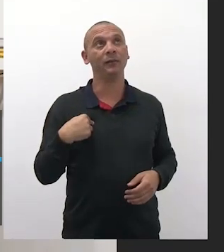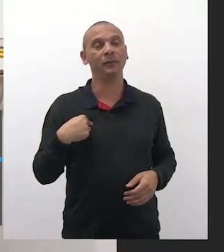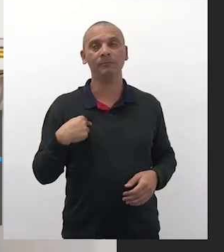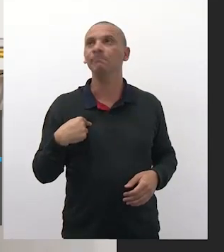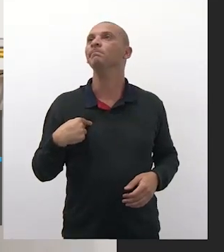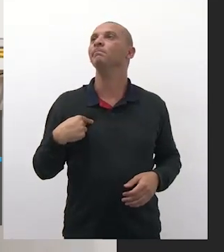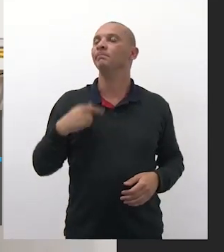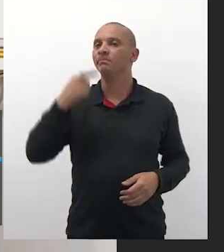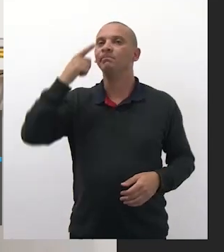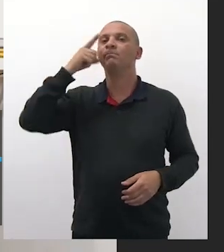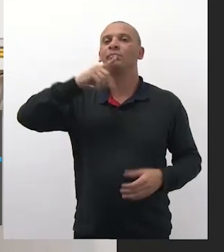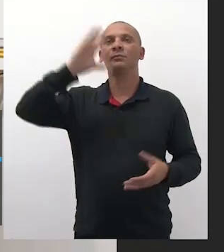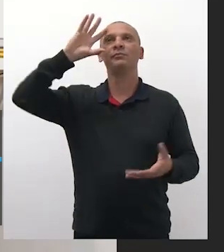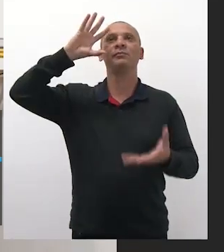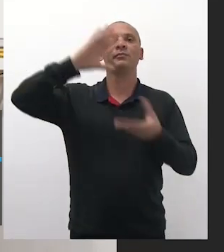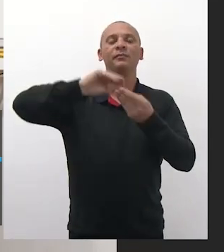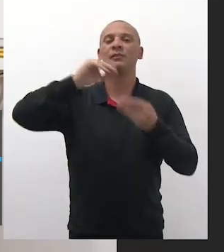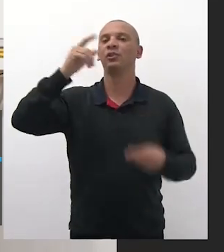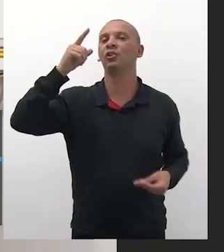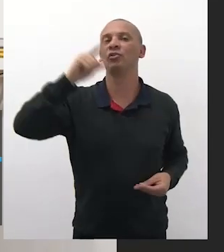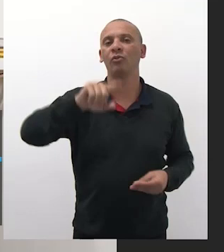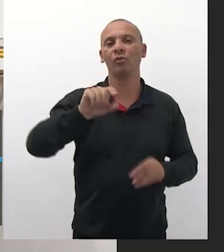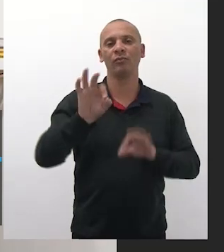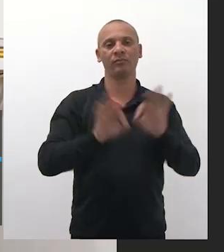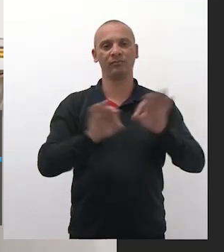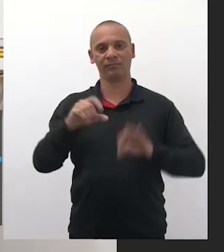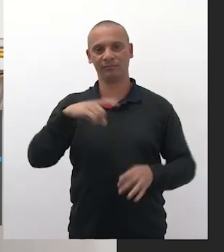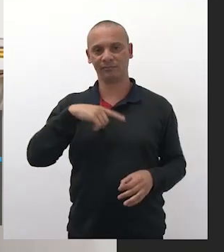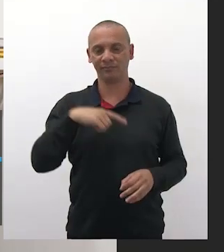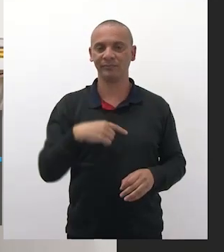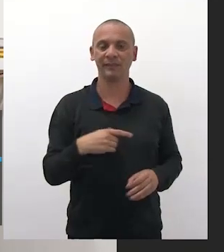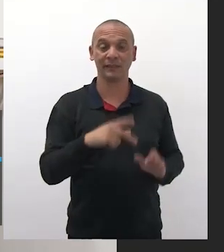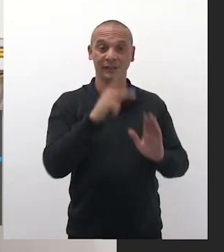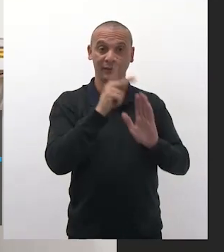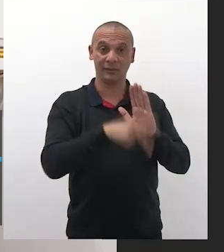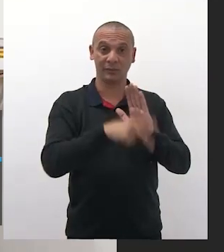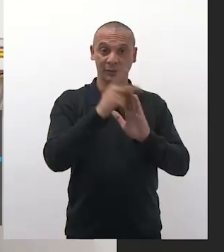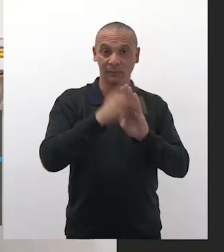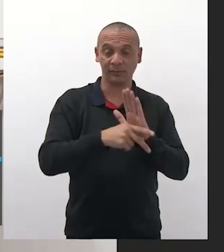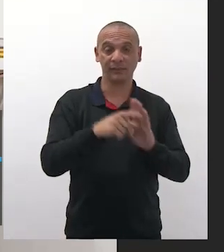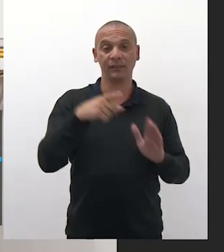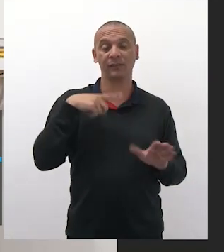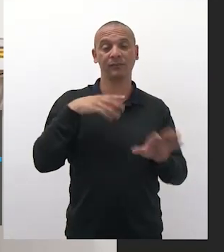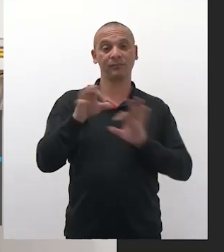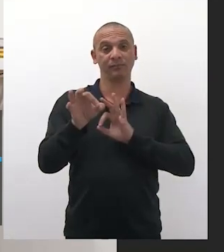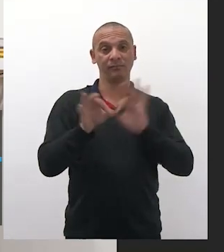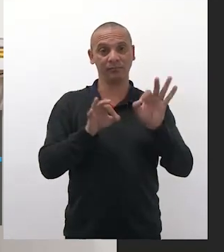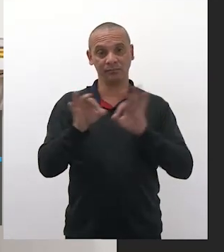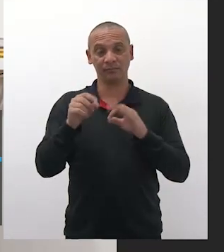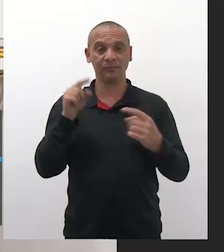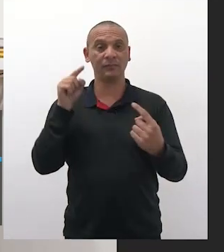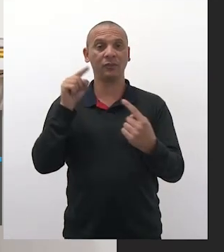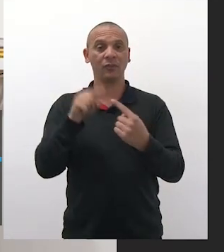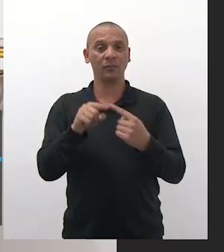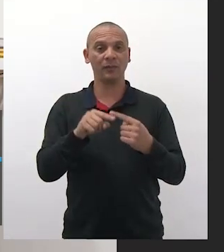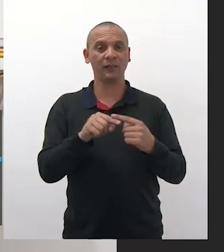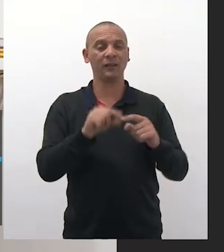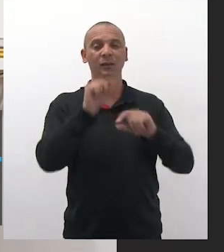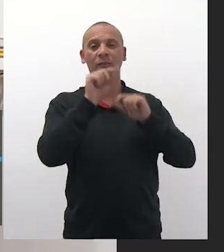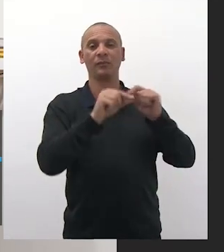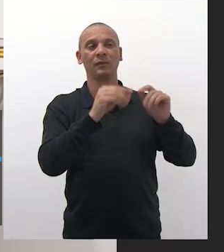reencontrei no ensino integral com esse projeto, né, que além das